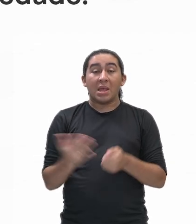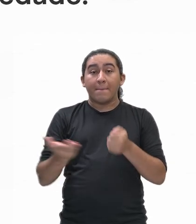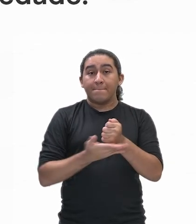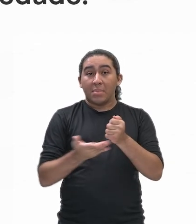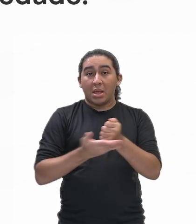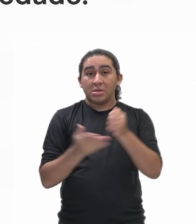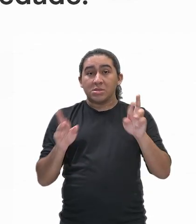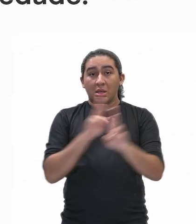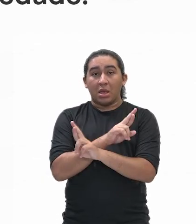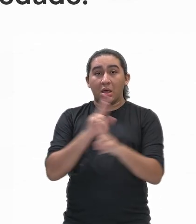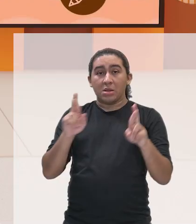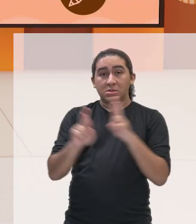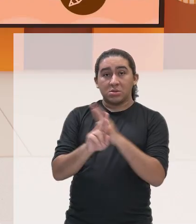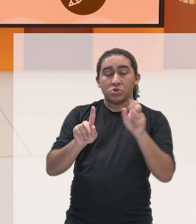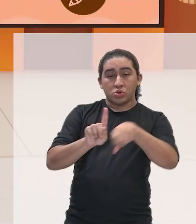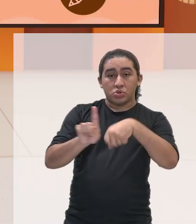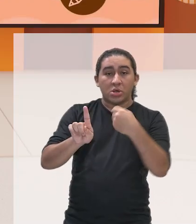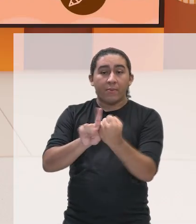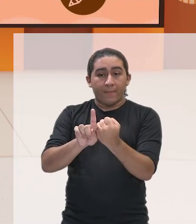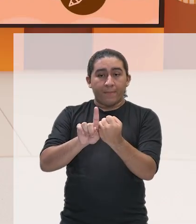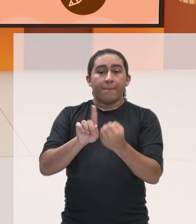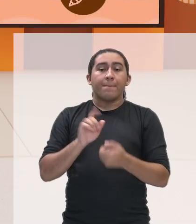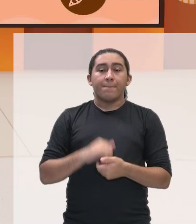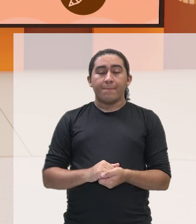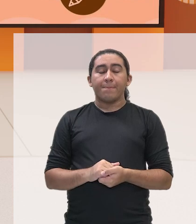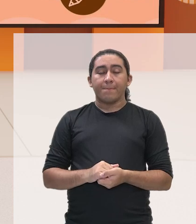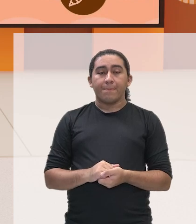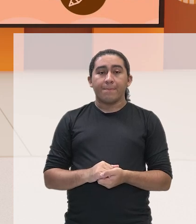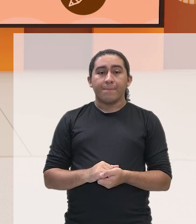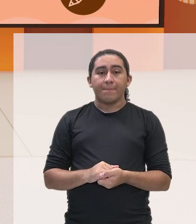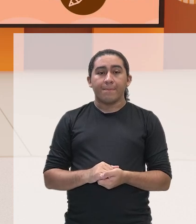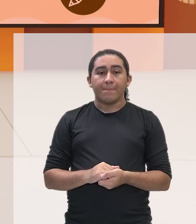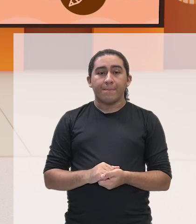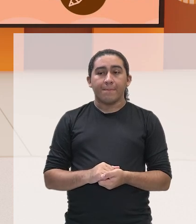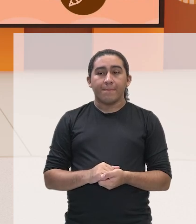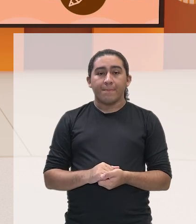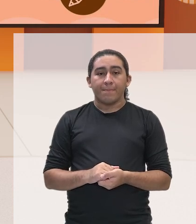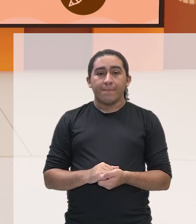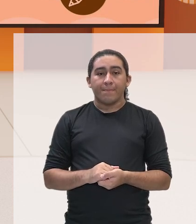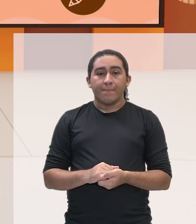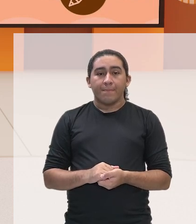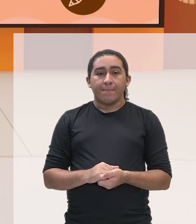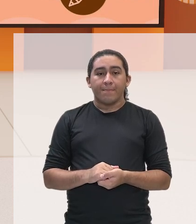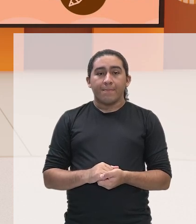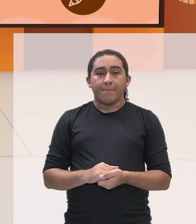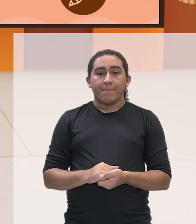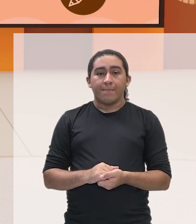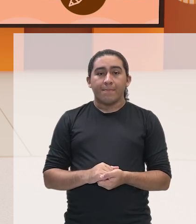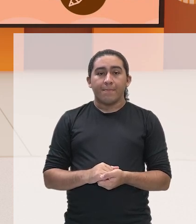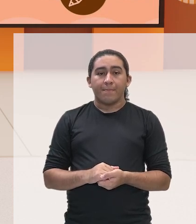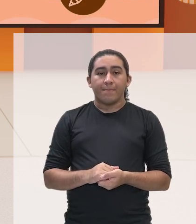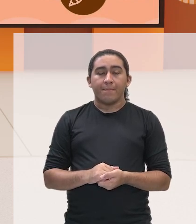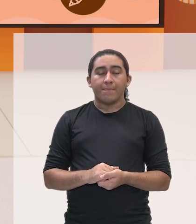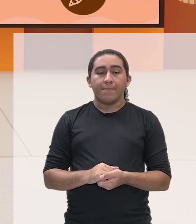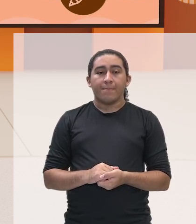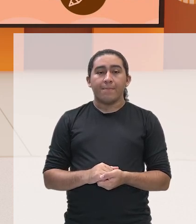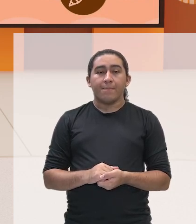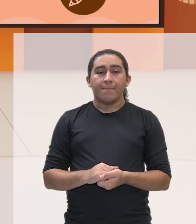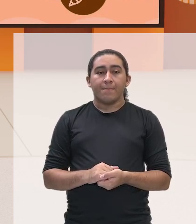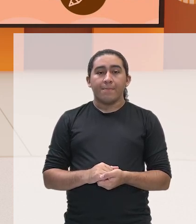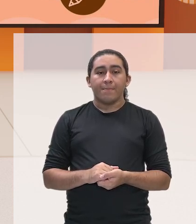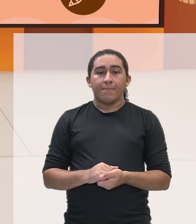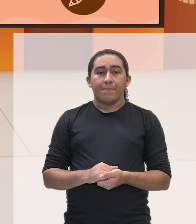relações sociais. Como que se dão essas relações sociais, né? E aí, nós vamos ter